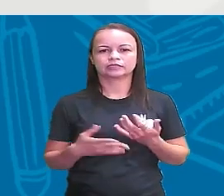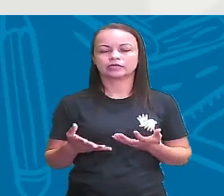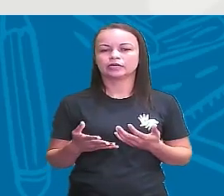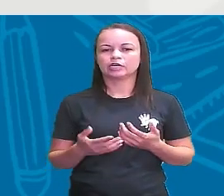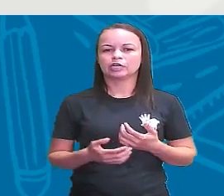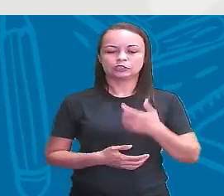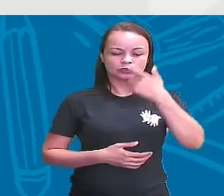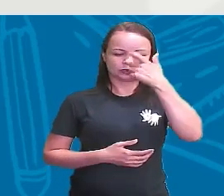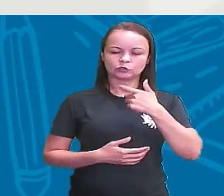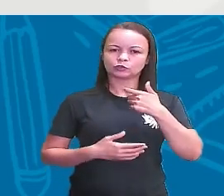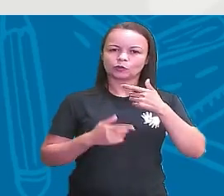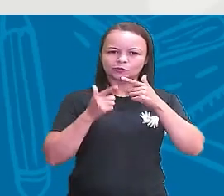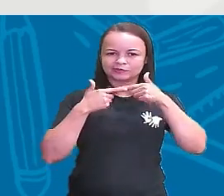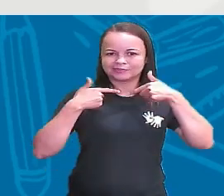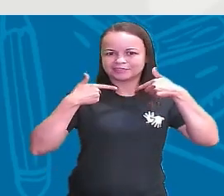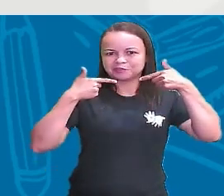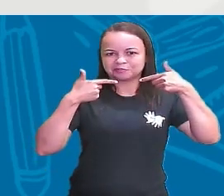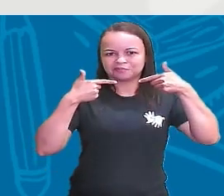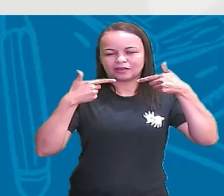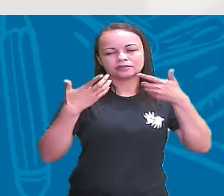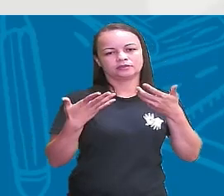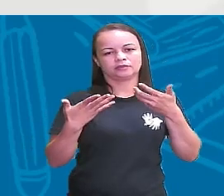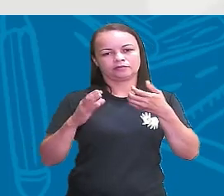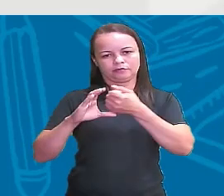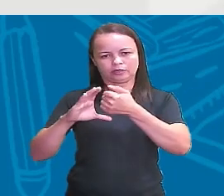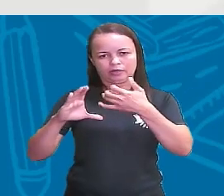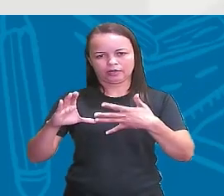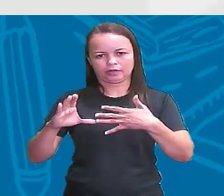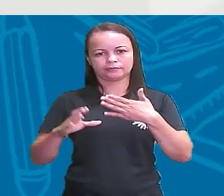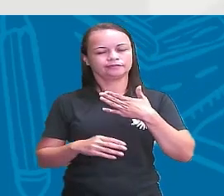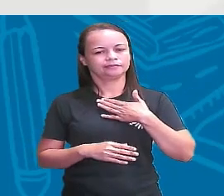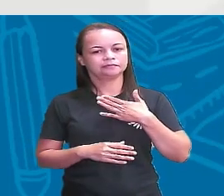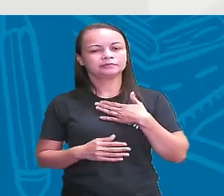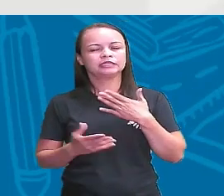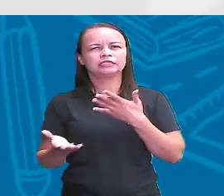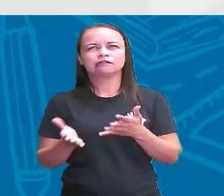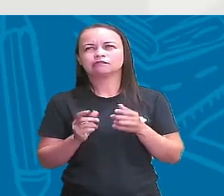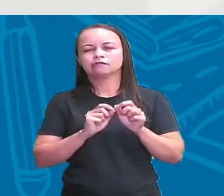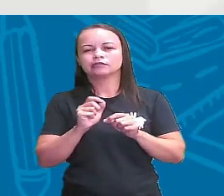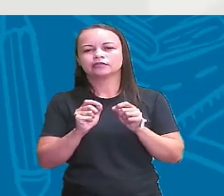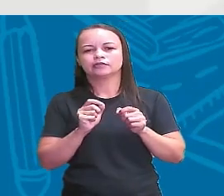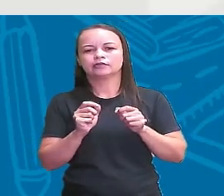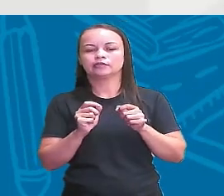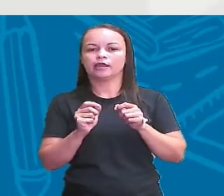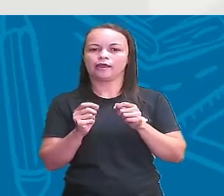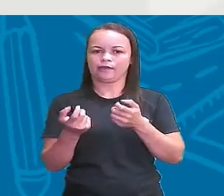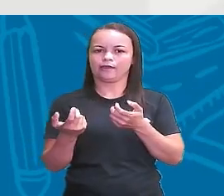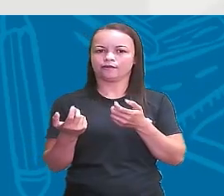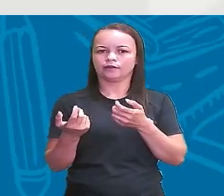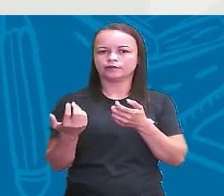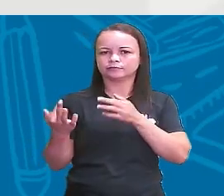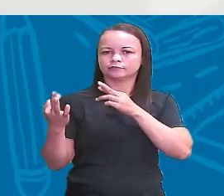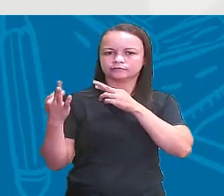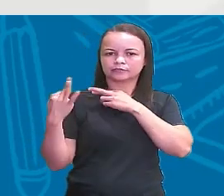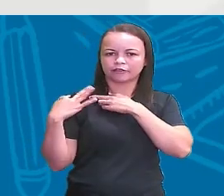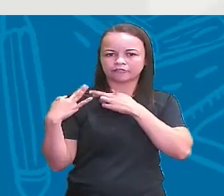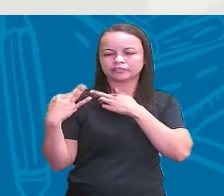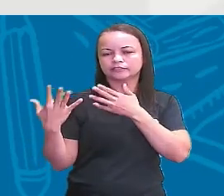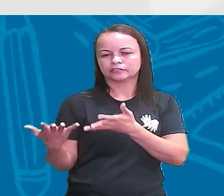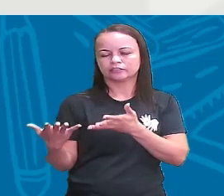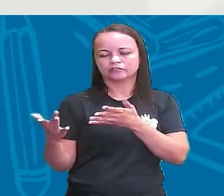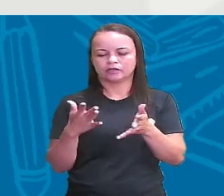uma característica minha que é mais definitiva. Eu sou uma